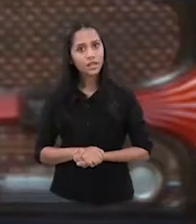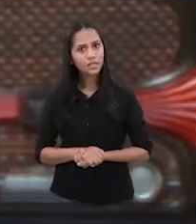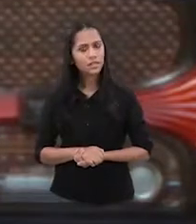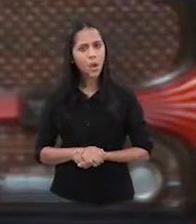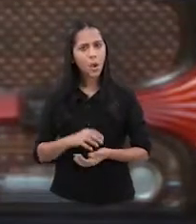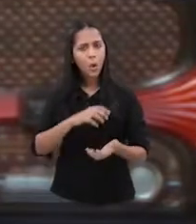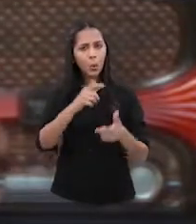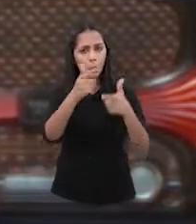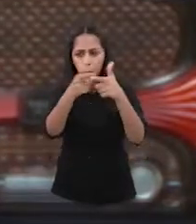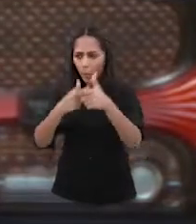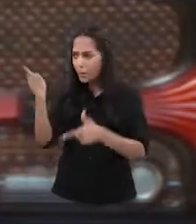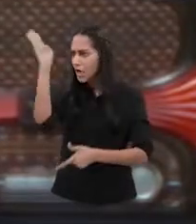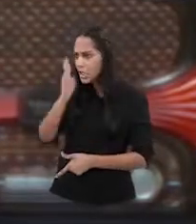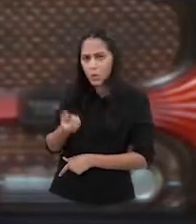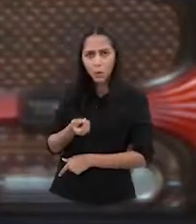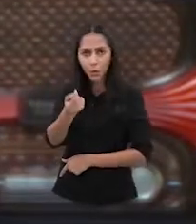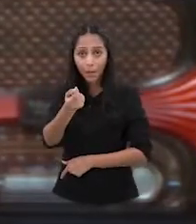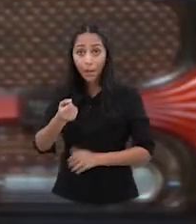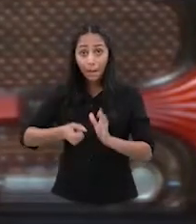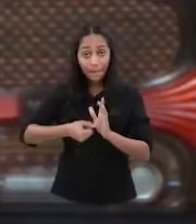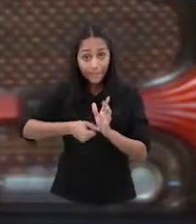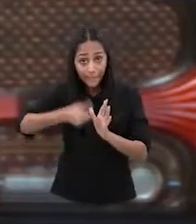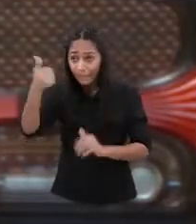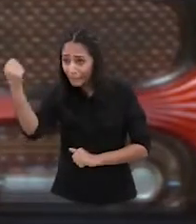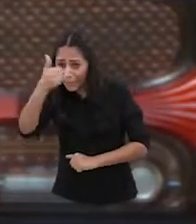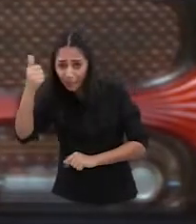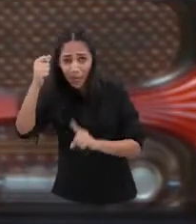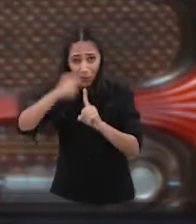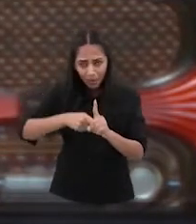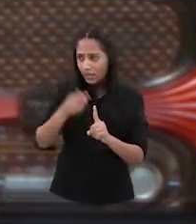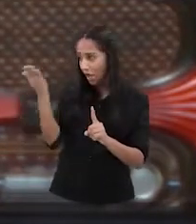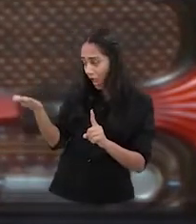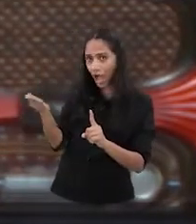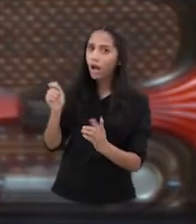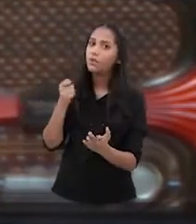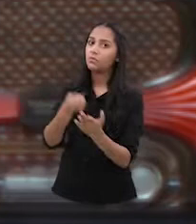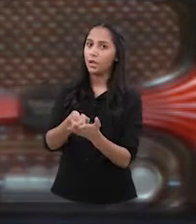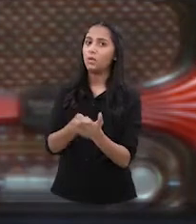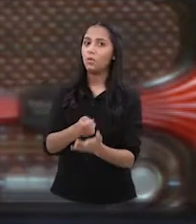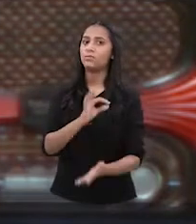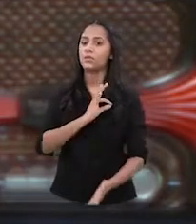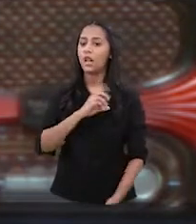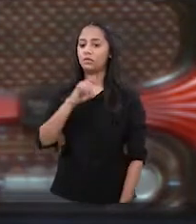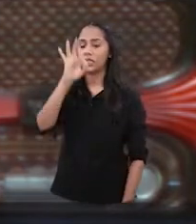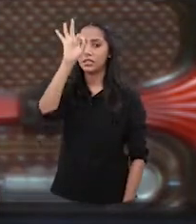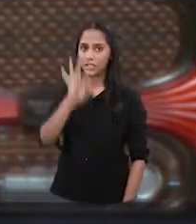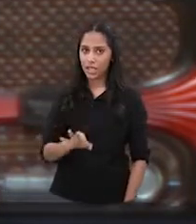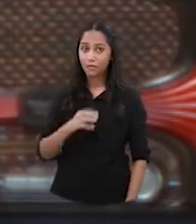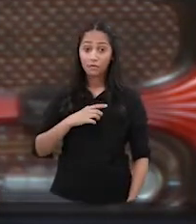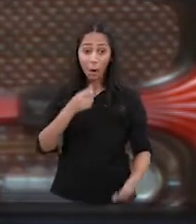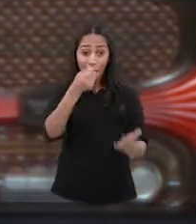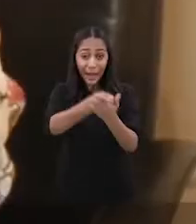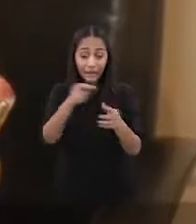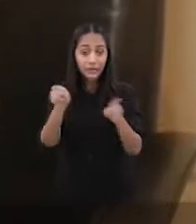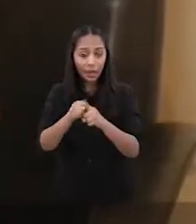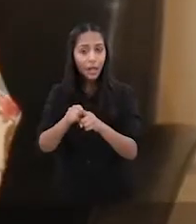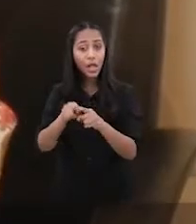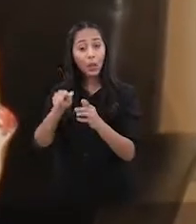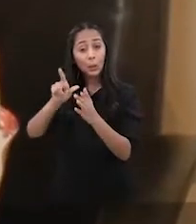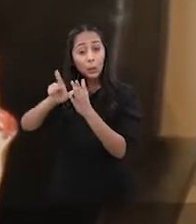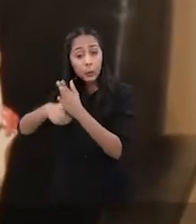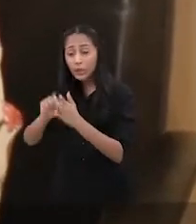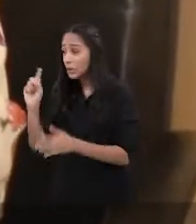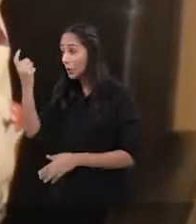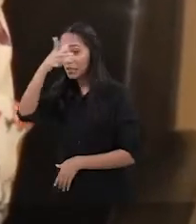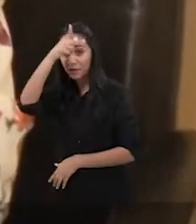Apesar da crise econômica nacional, já no primeiro mês, a prefeita Rosalba Ciarlini garantiu os salários em dia. Foi pagando também os